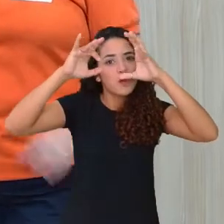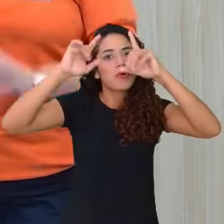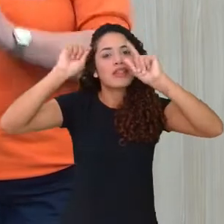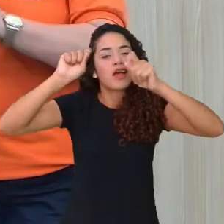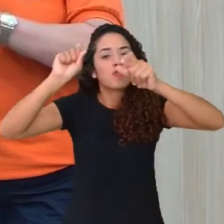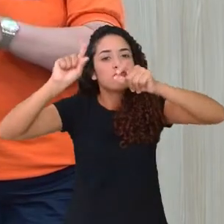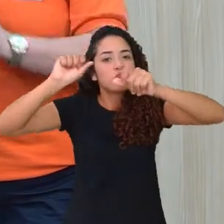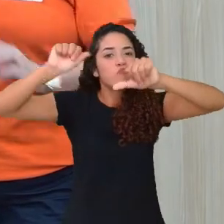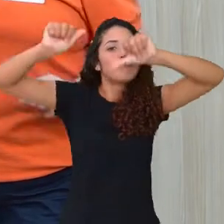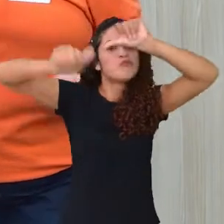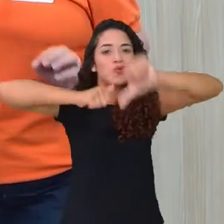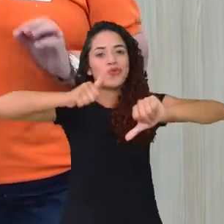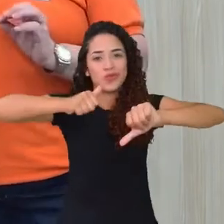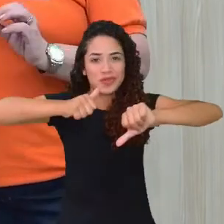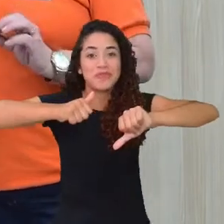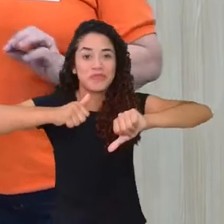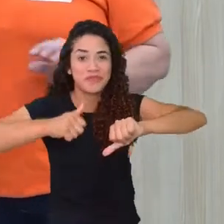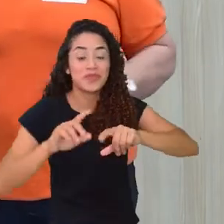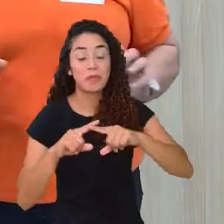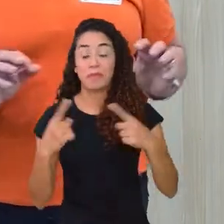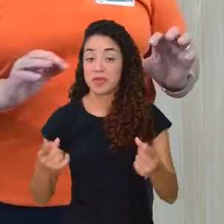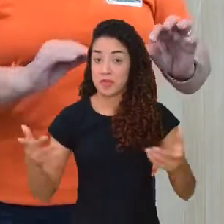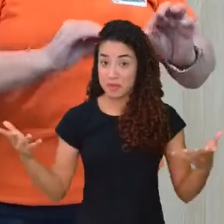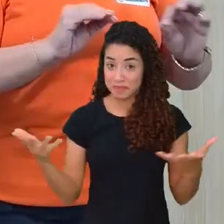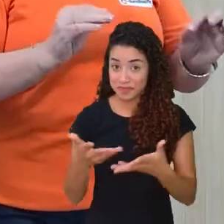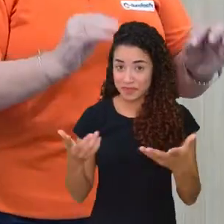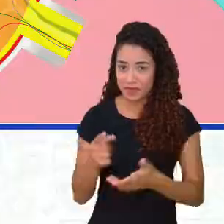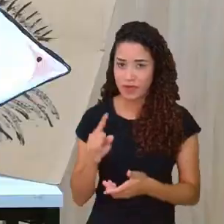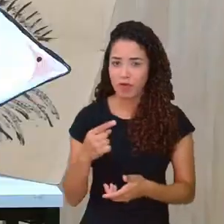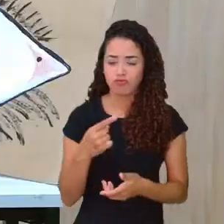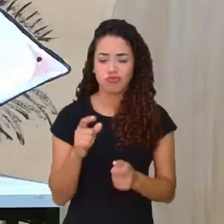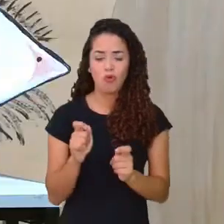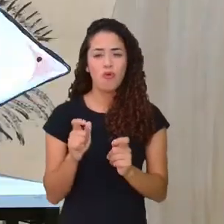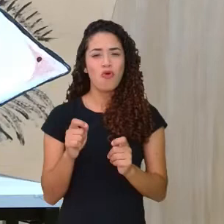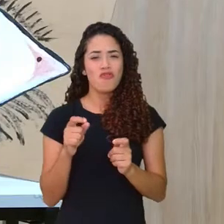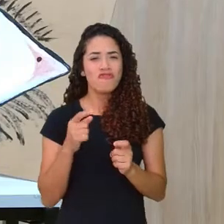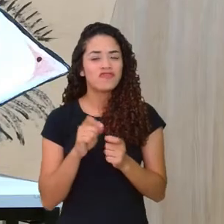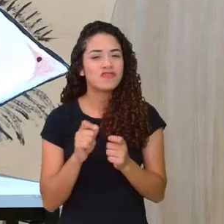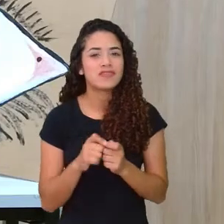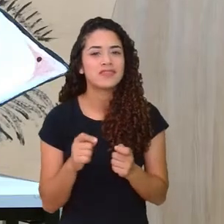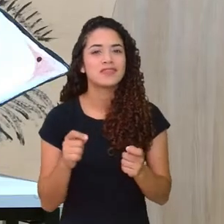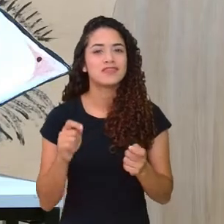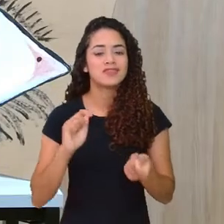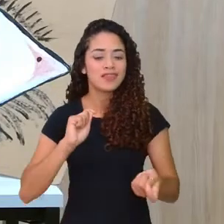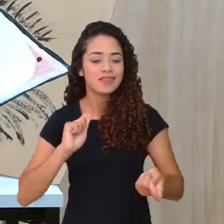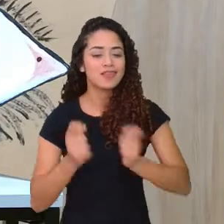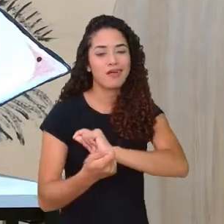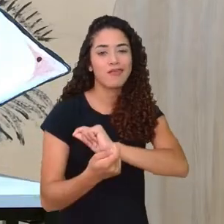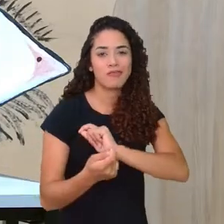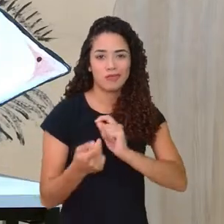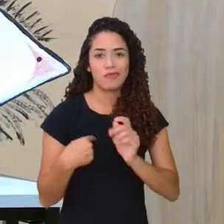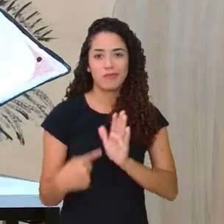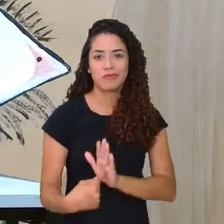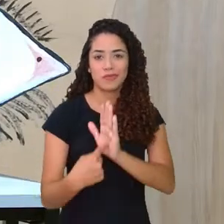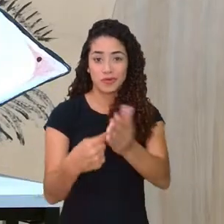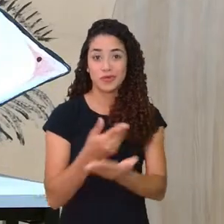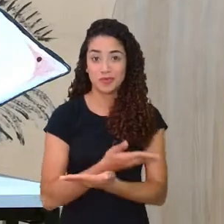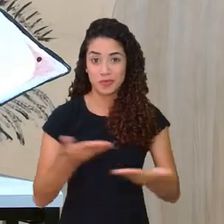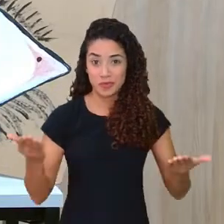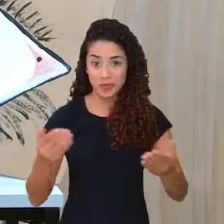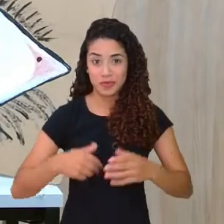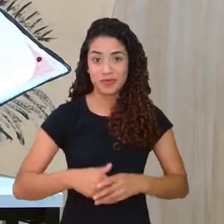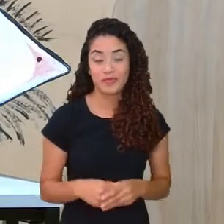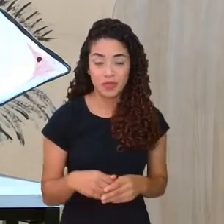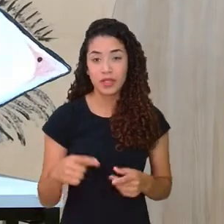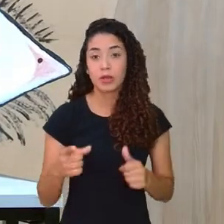interessante. Mas agora eu vou mostrar a vocês o que foi que eu fiz. Foi que eu adaptei para mostrar aqui a vocês. Primeiro eu